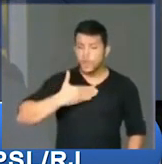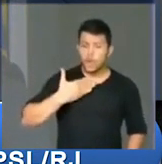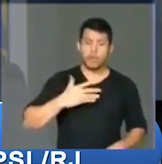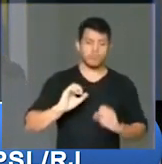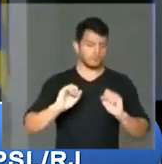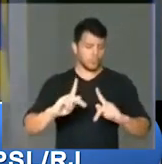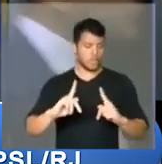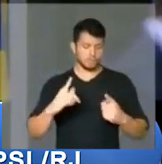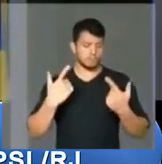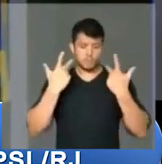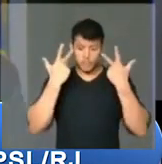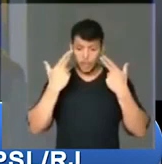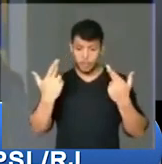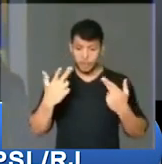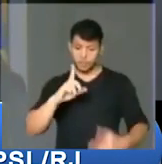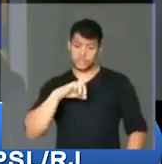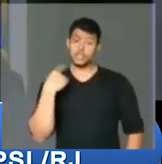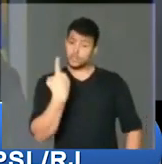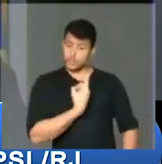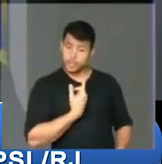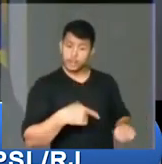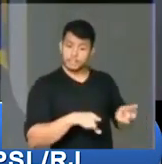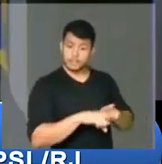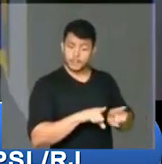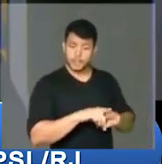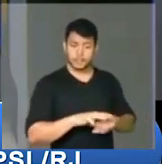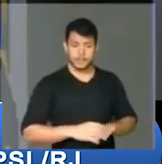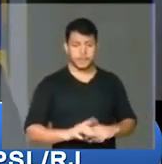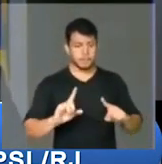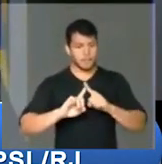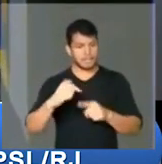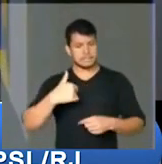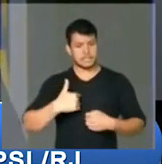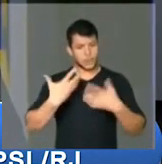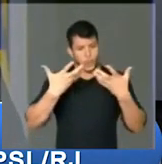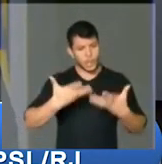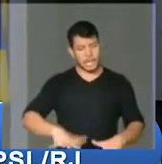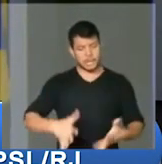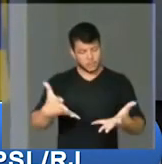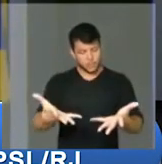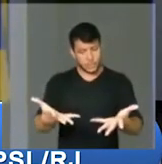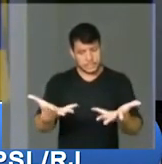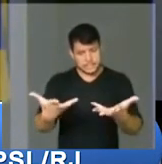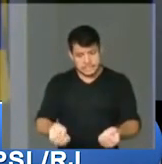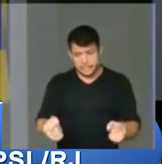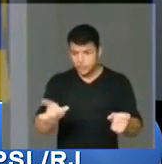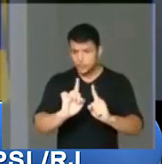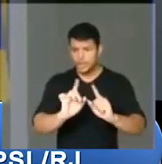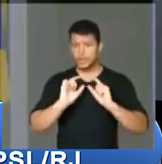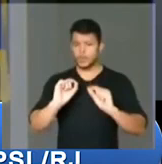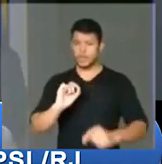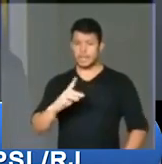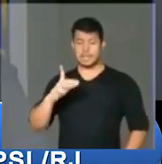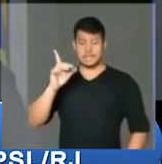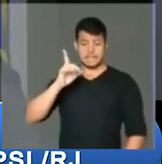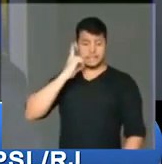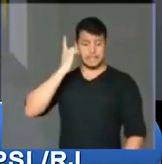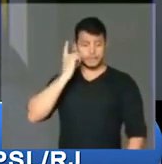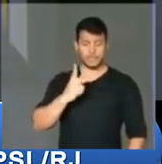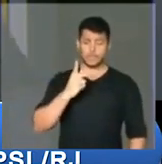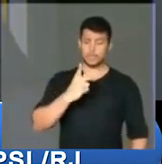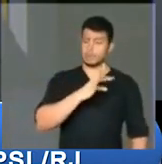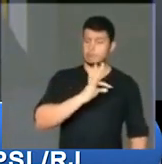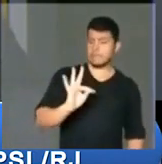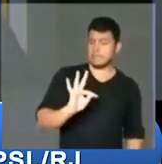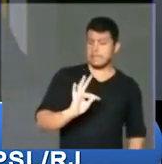errados. Assim como nós. Mas não vou aturar deputados do PT e a sigla